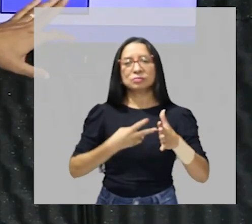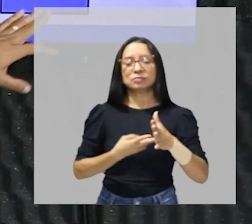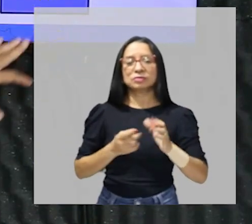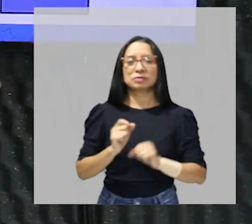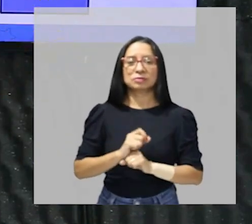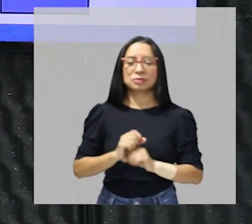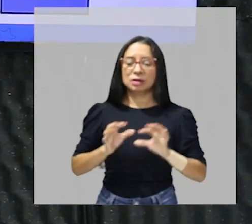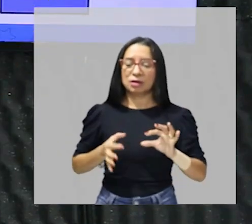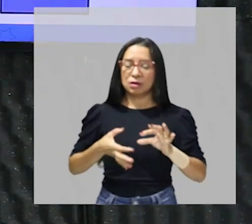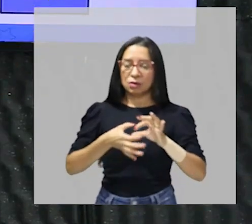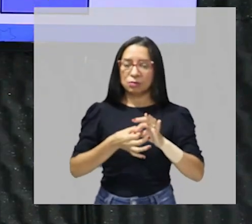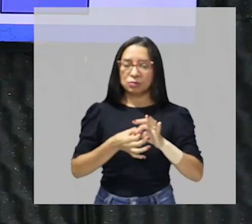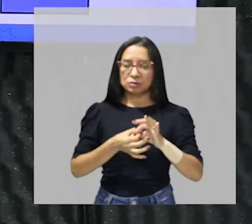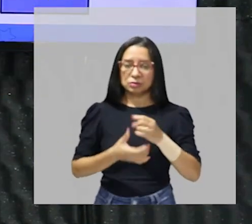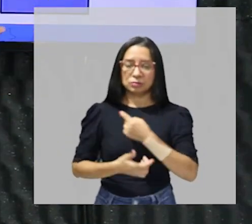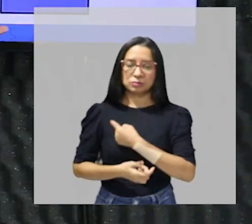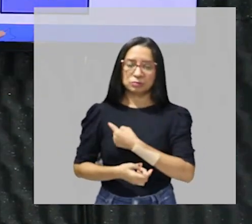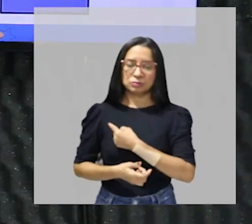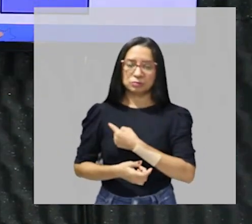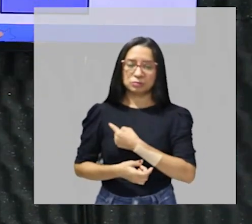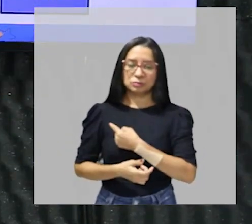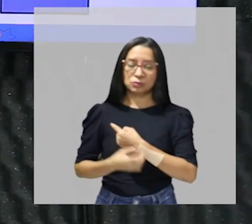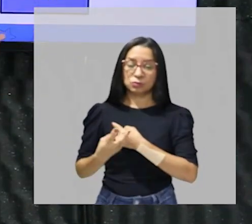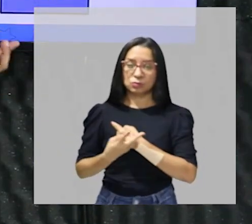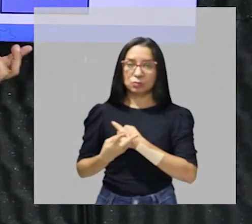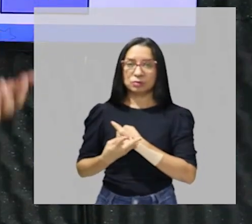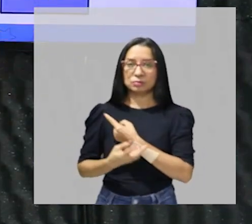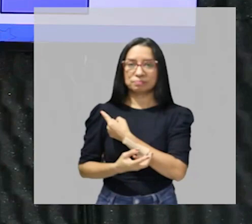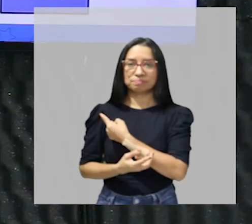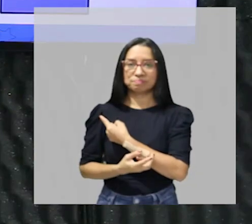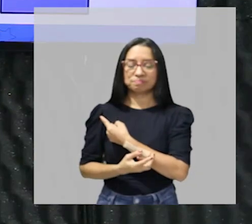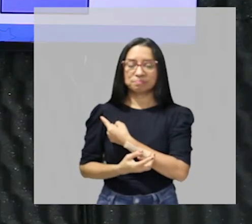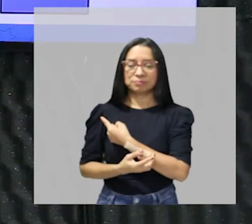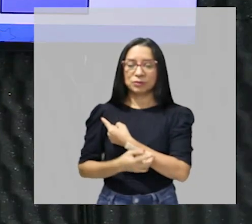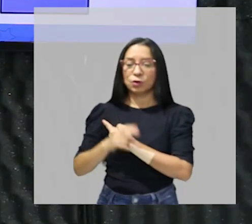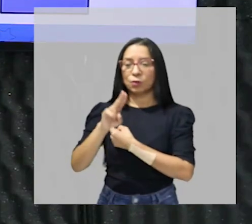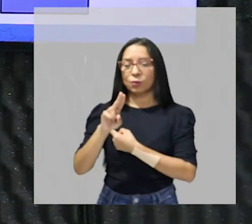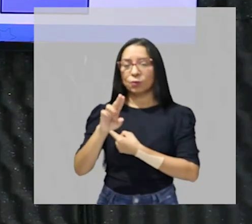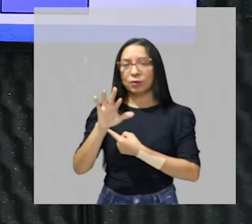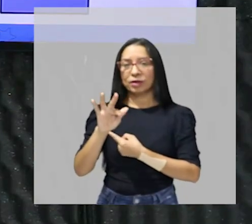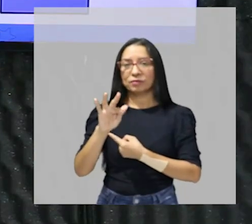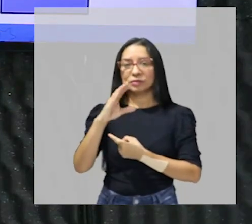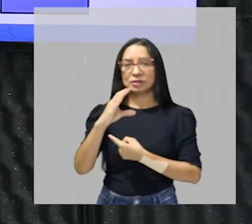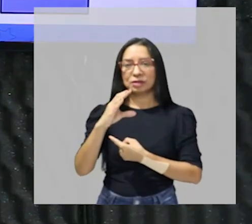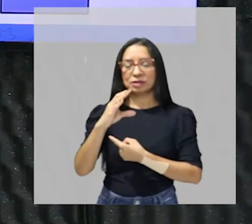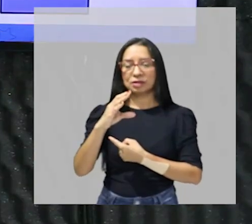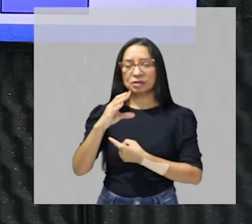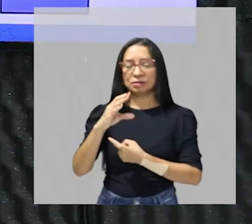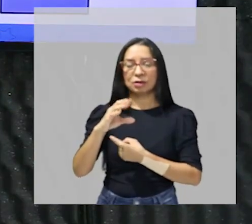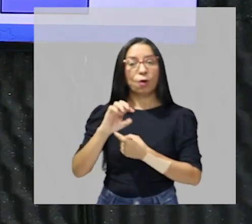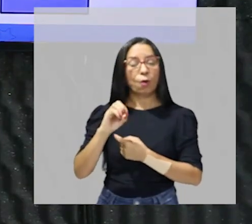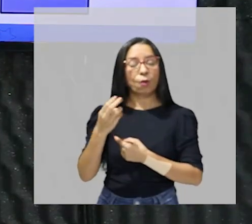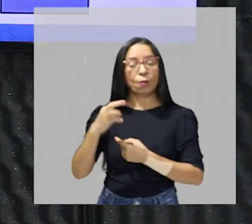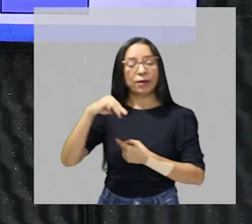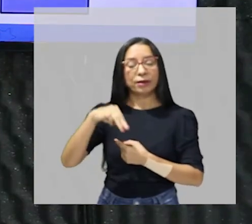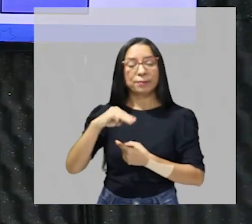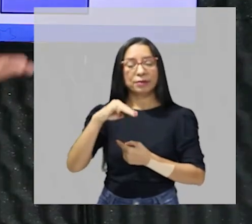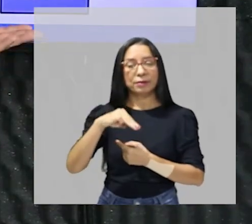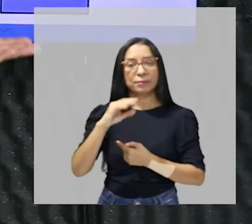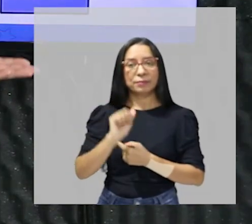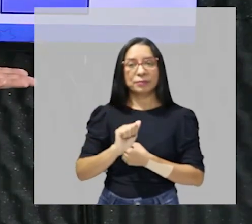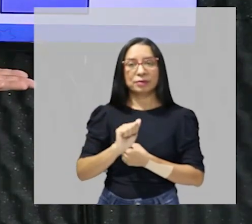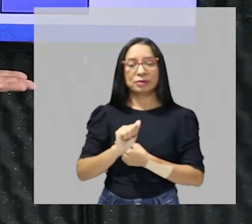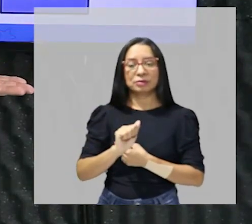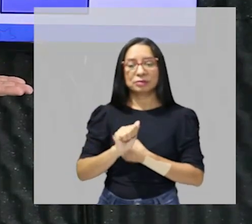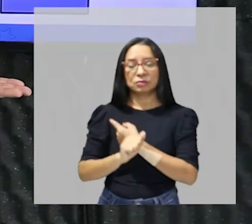é a união da luta de domínio e a luta de percussão. O UFC, o MMA, que acontece aí hoje, ali